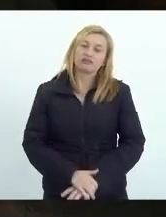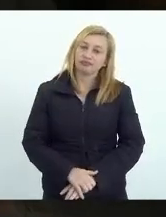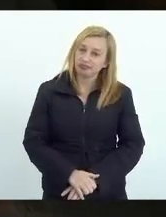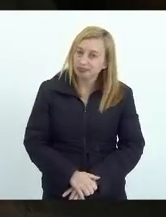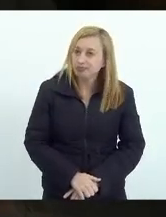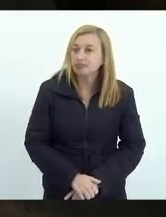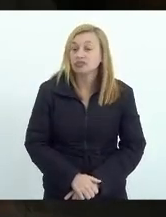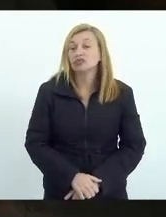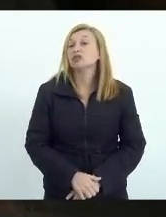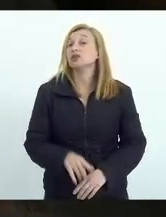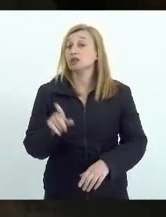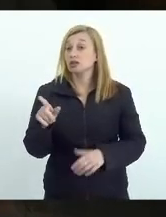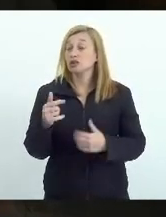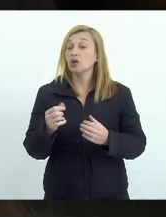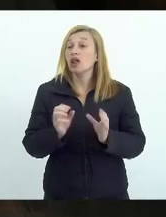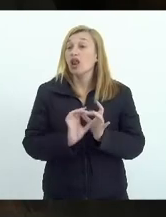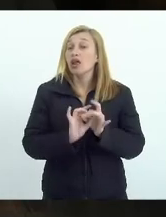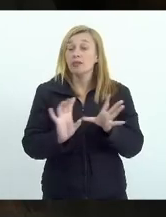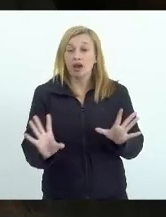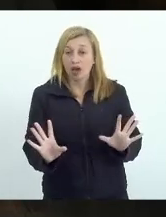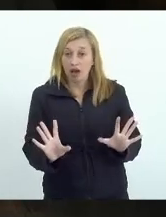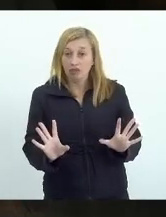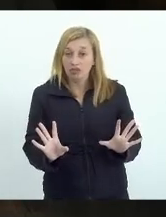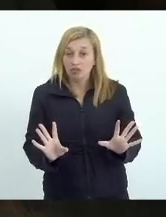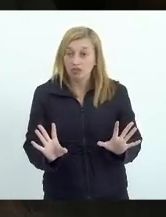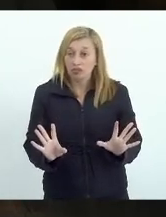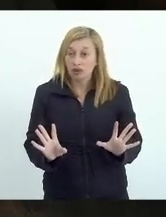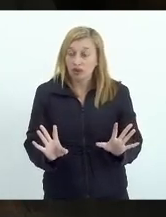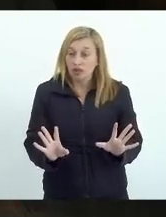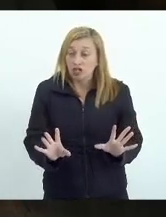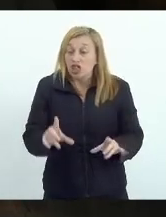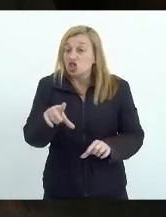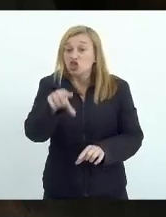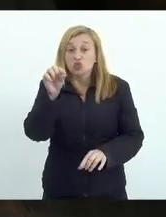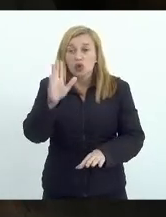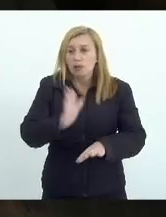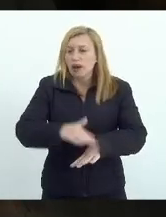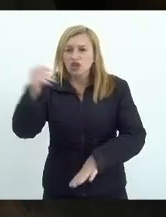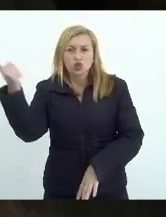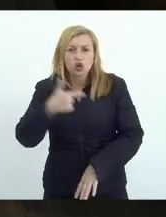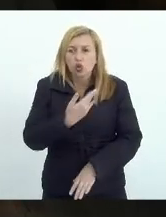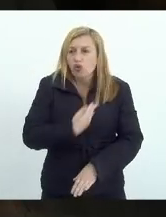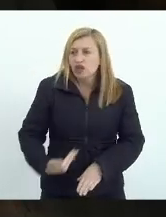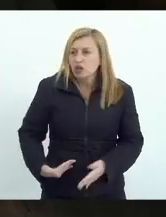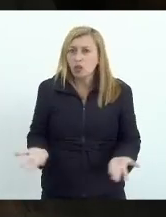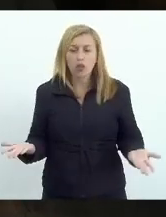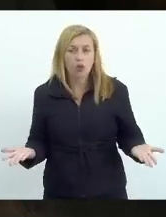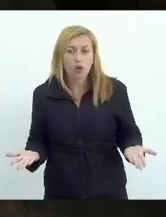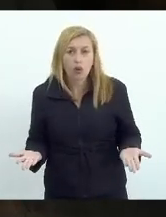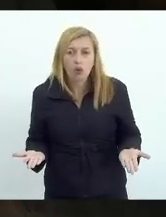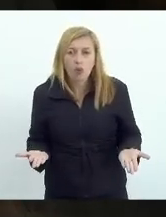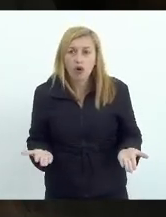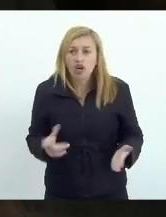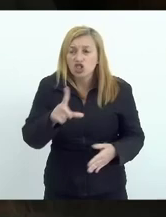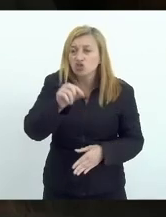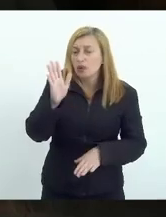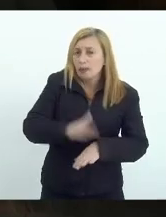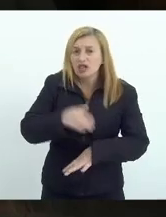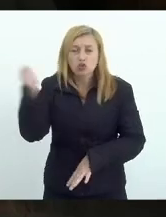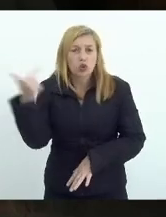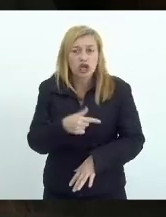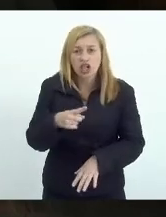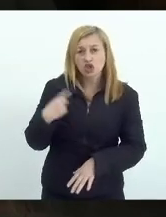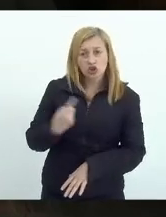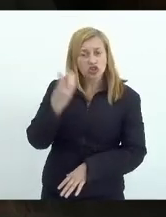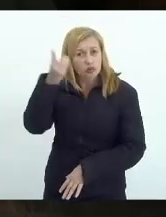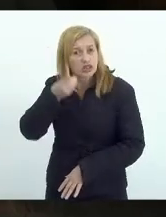Esta lógica. Eles estão autorizados a tal ponto que eles decidem mais que o governador, que eles querem decidir mais que o parlamento, que